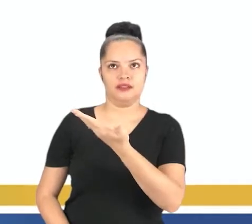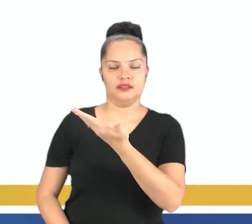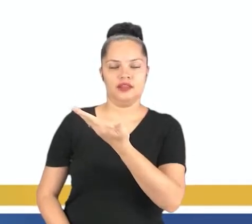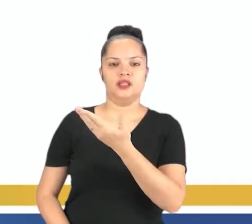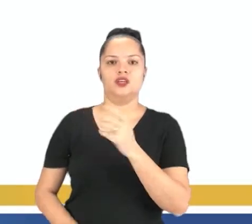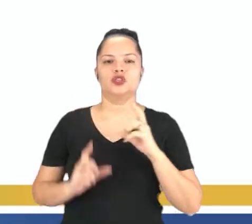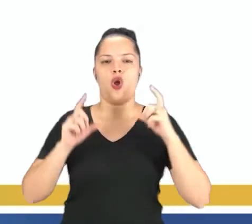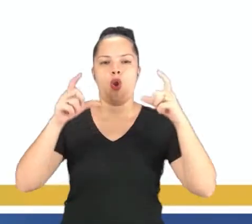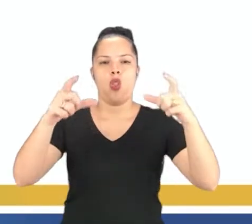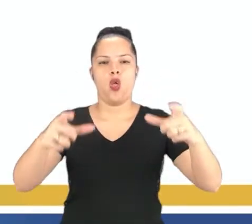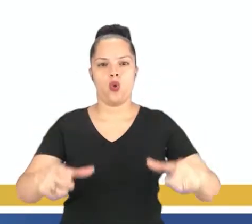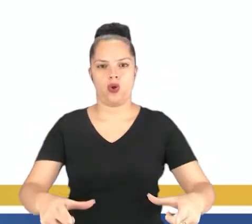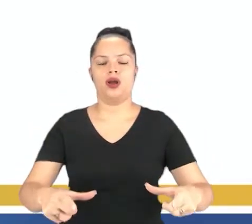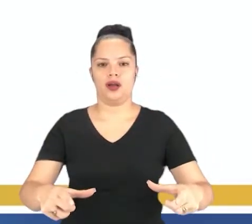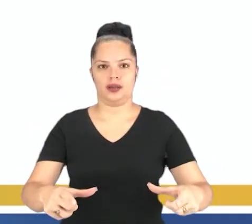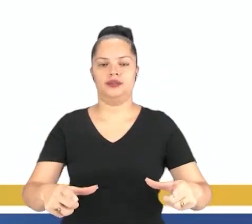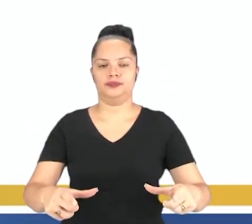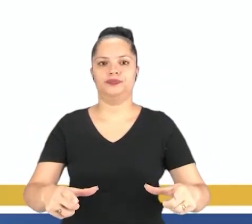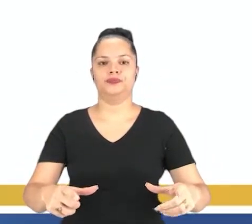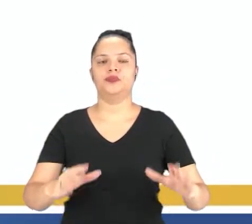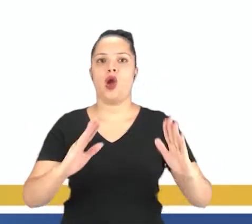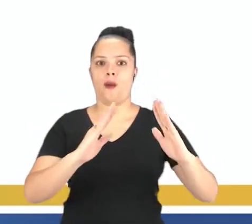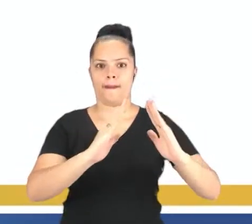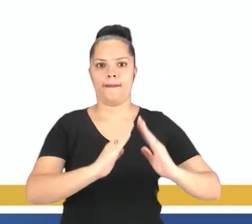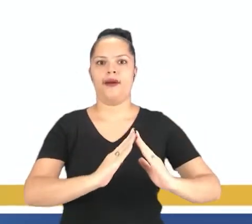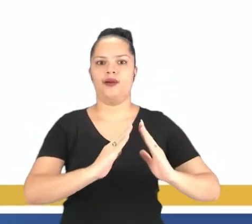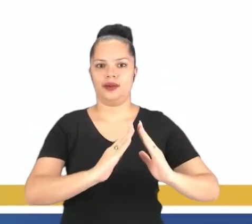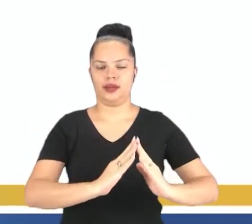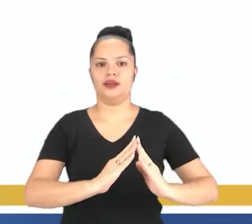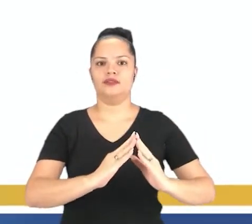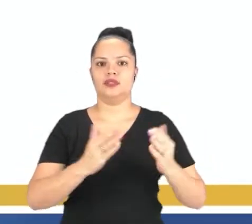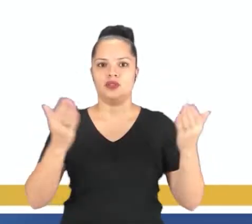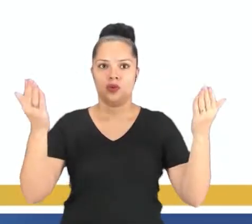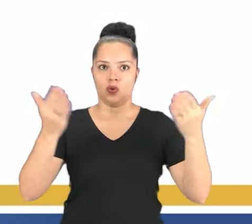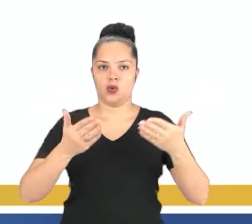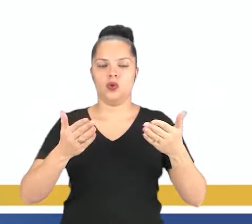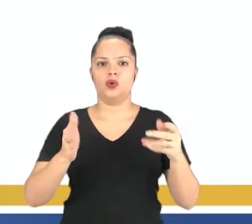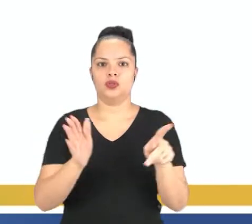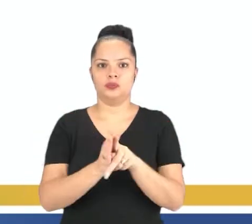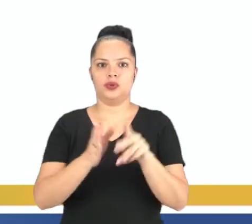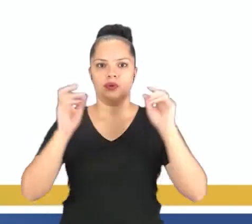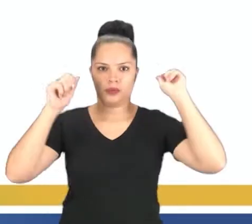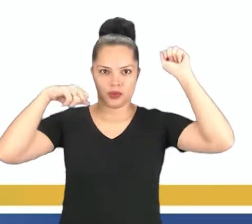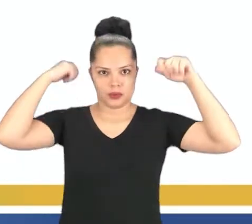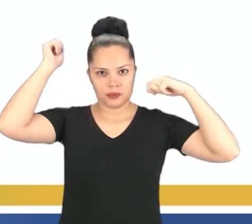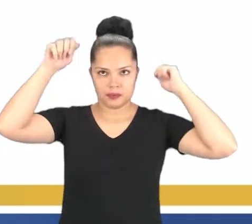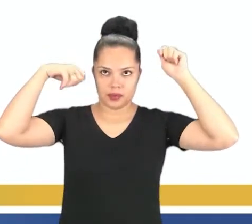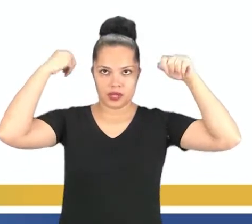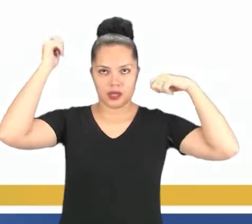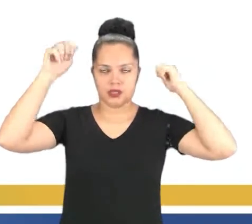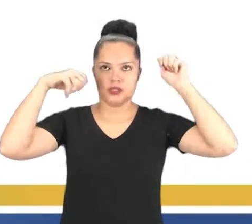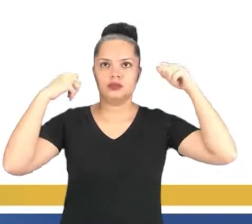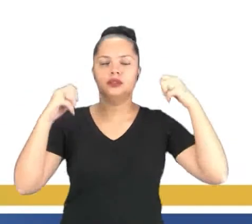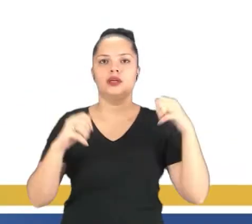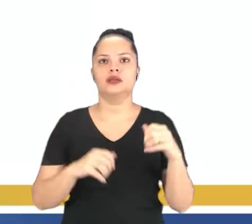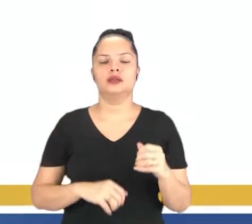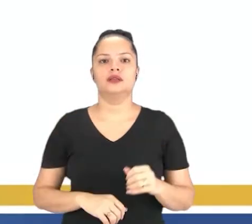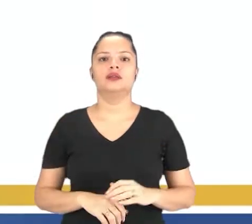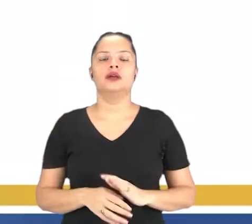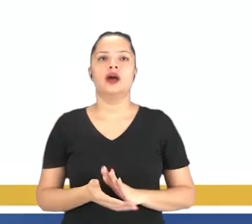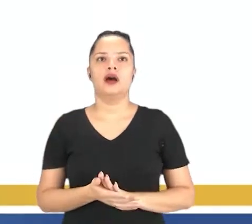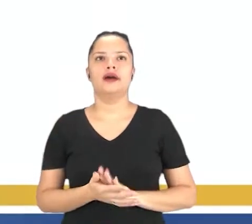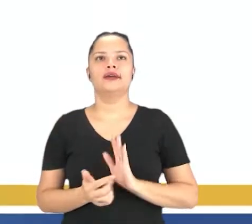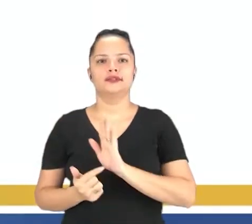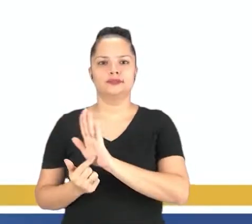ter aí qual a região Que desocupar o Justamente a região que hoje pertence ao médico né E parte ali da Guatemala bom